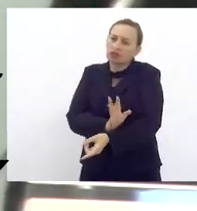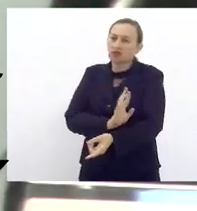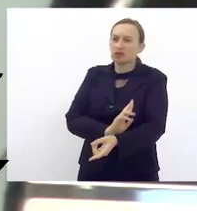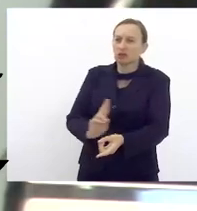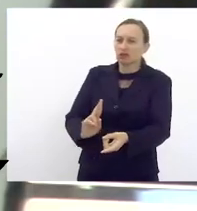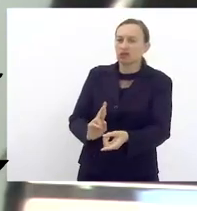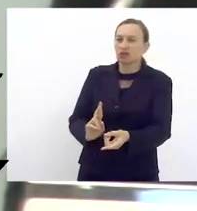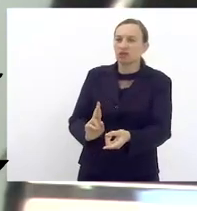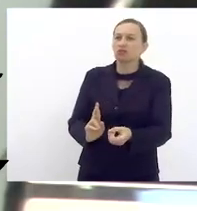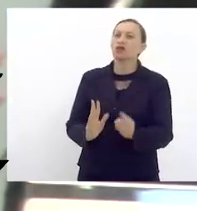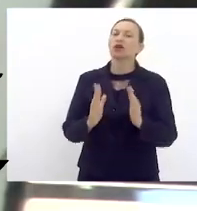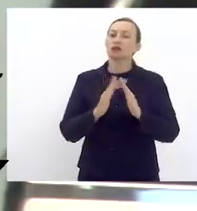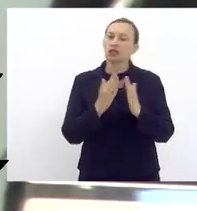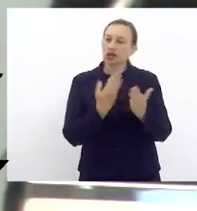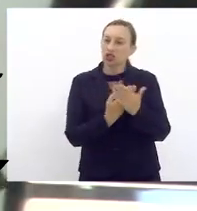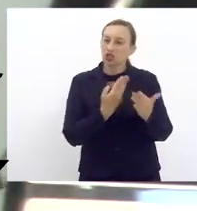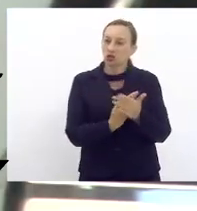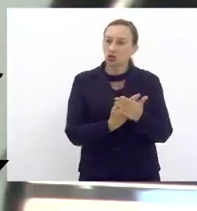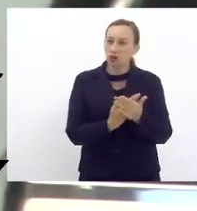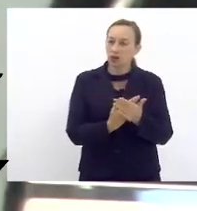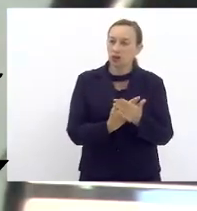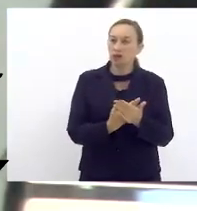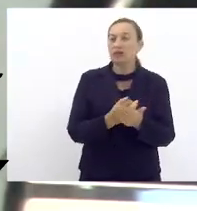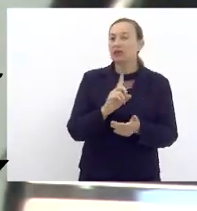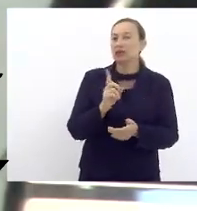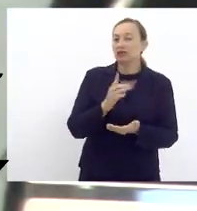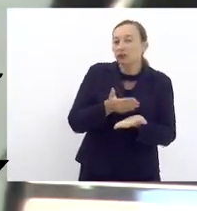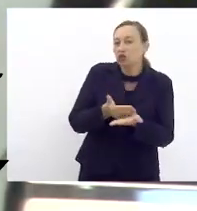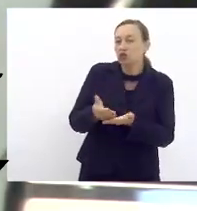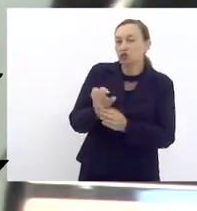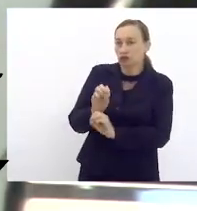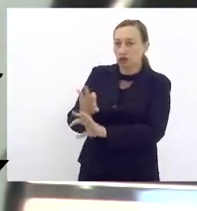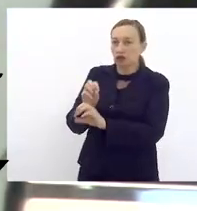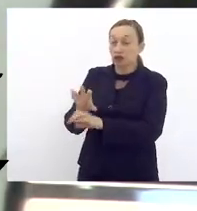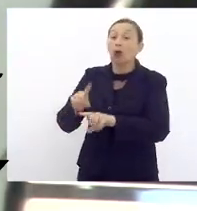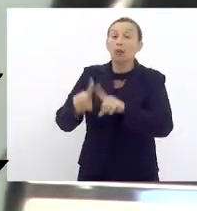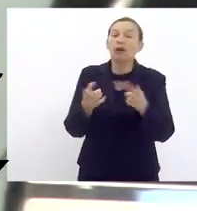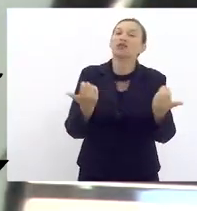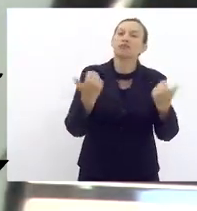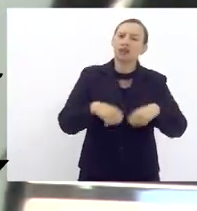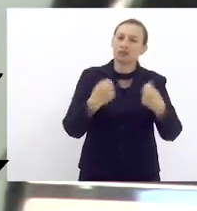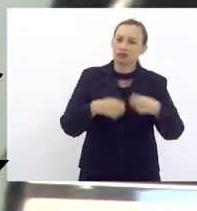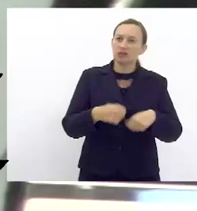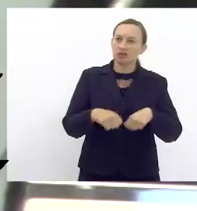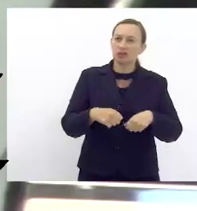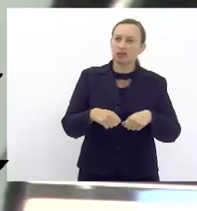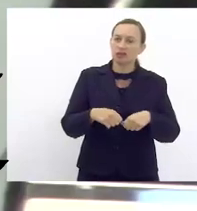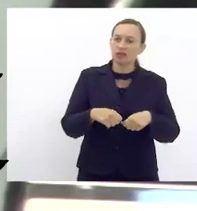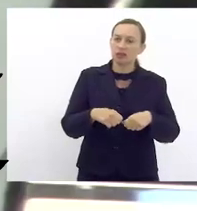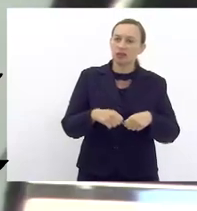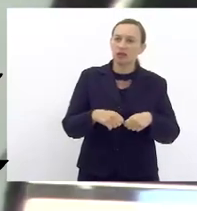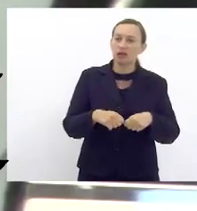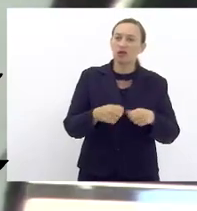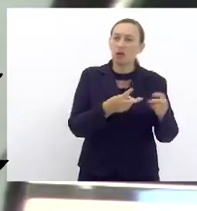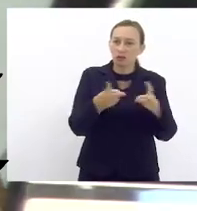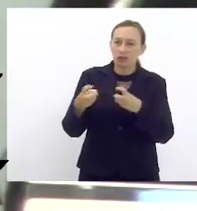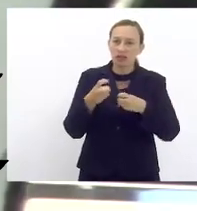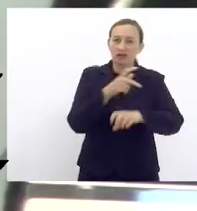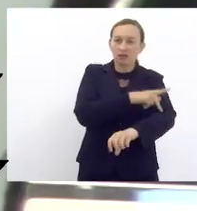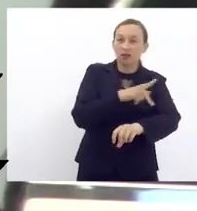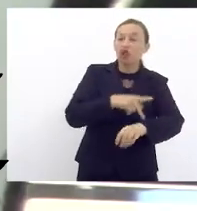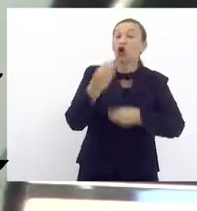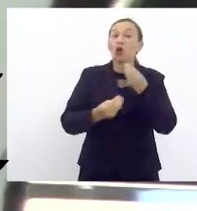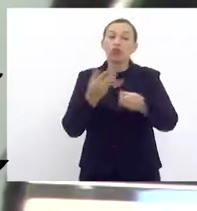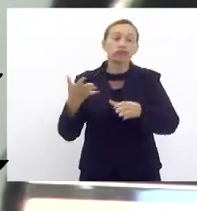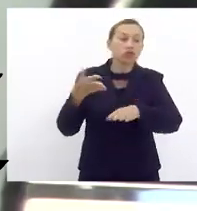Assistência Social e curiosamente não a partir da educação Ok mas isso precisa ser dinamizado do ponto de vista pedagógico como é que ela tá entrando